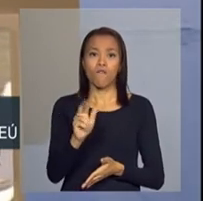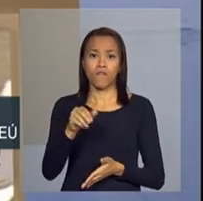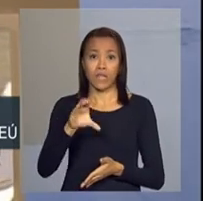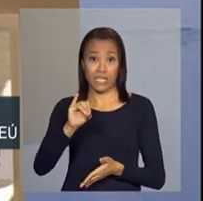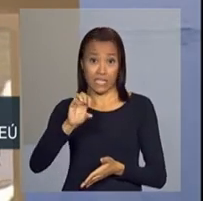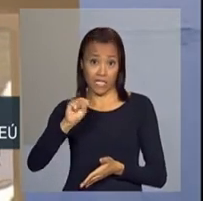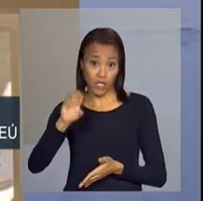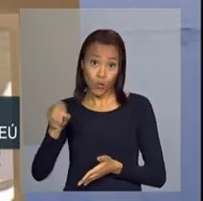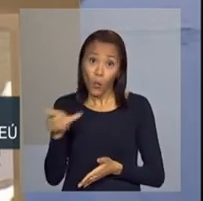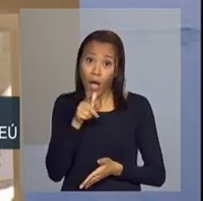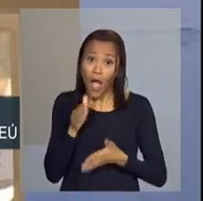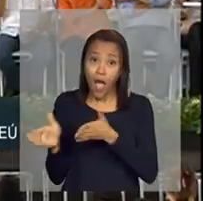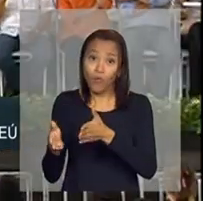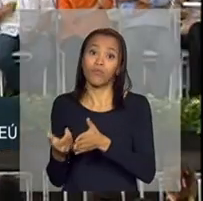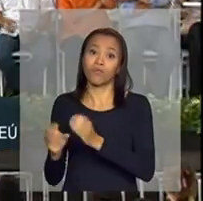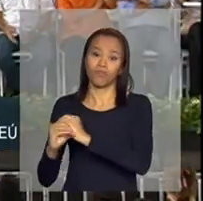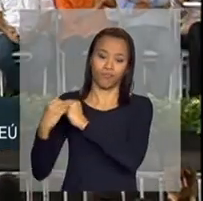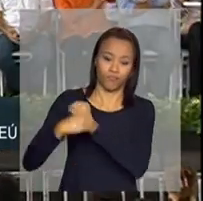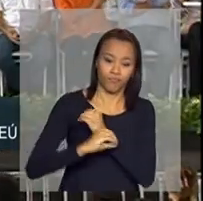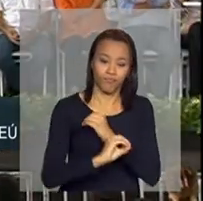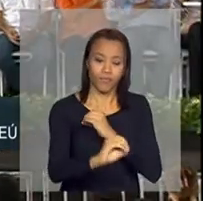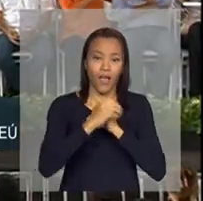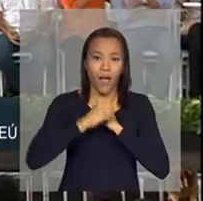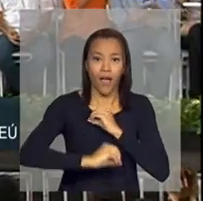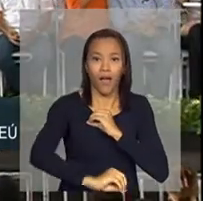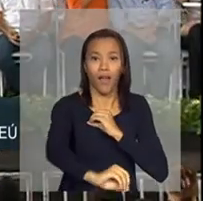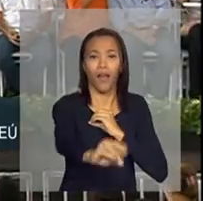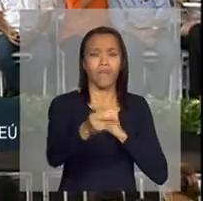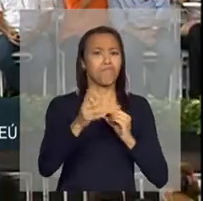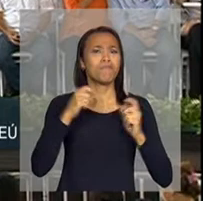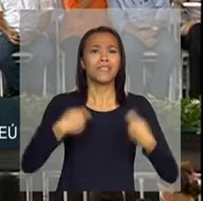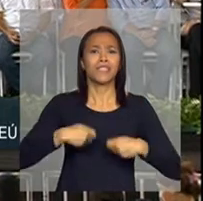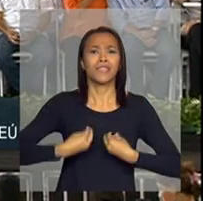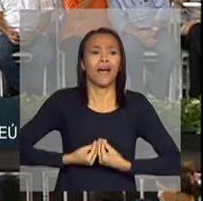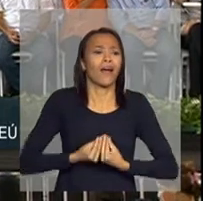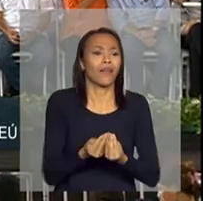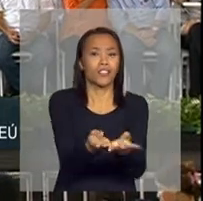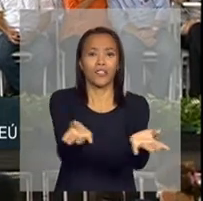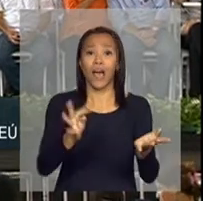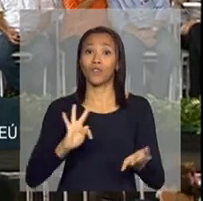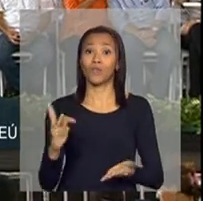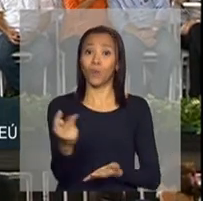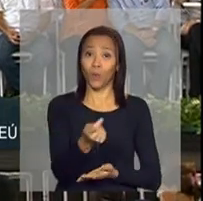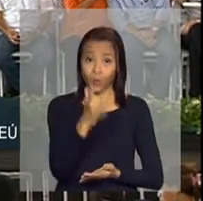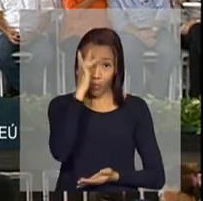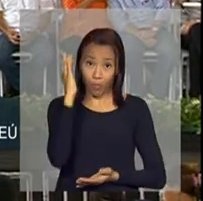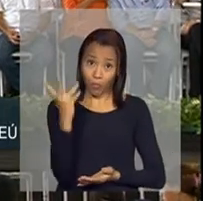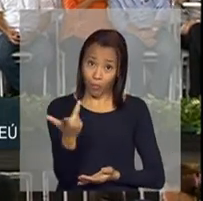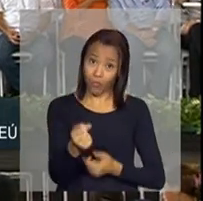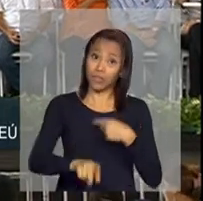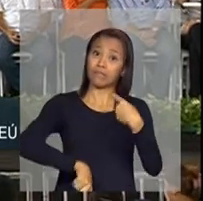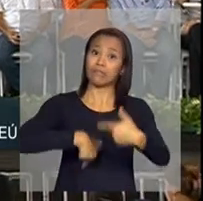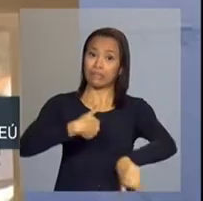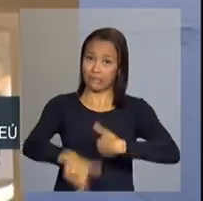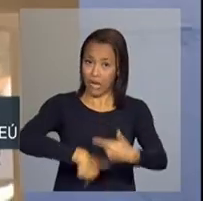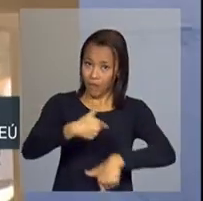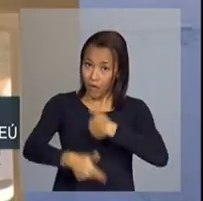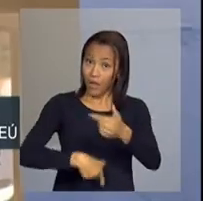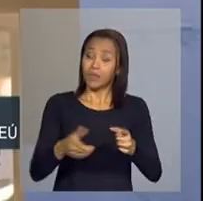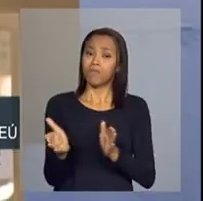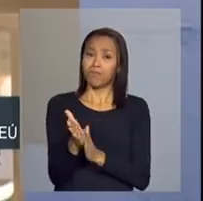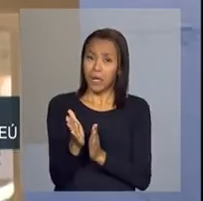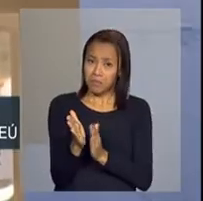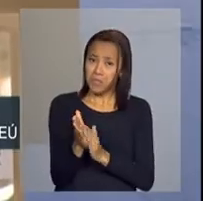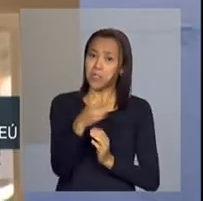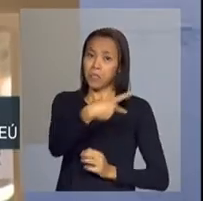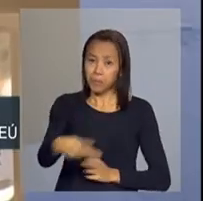ser democratizada, precisa chegar para todo o povo trabalhador. E, nesse sentido, parabenizar a ação importante que a presidenta faz